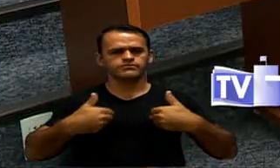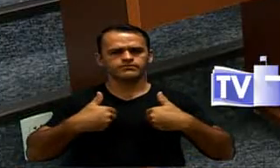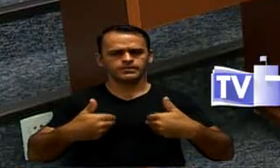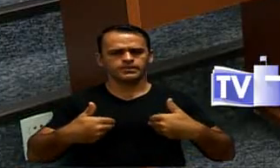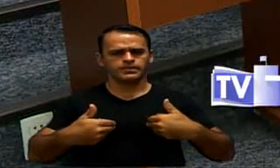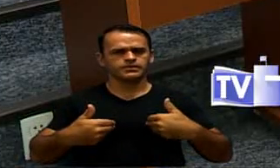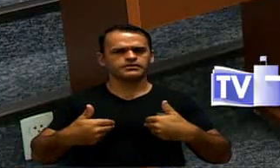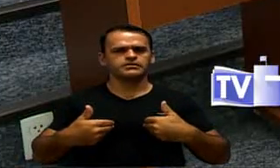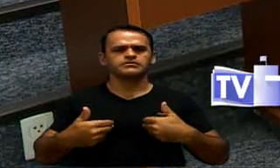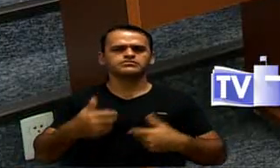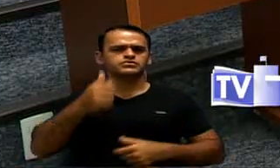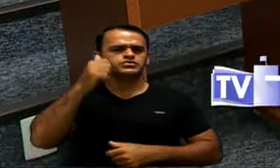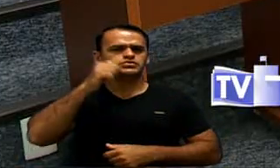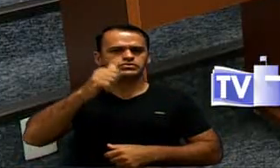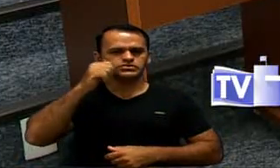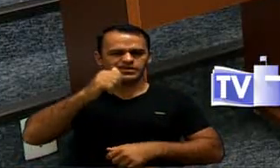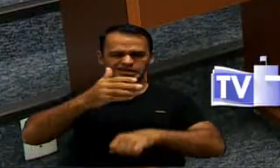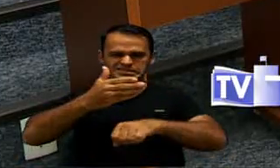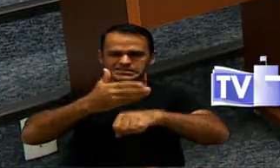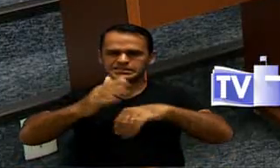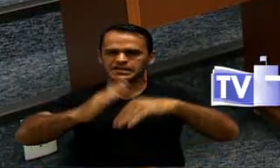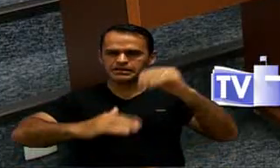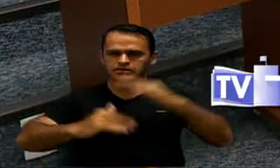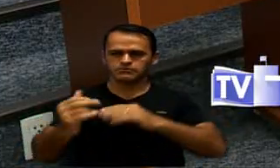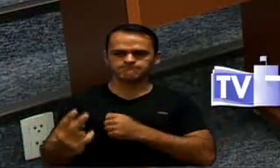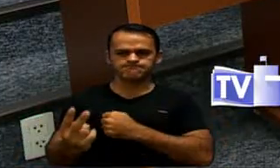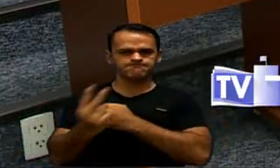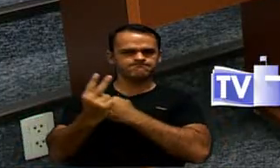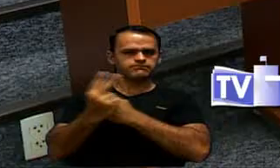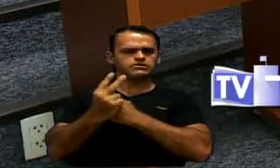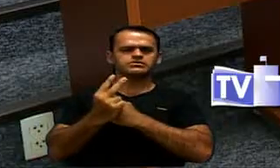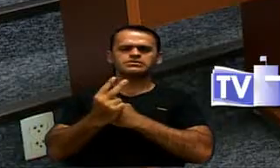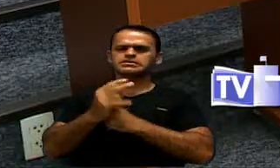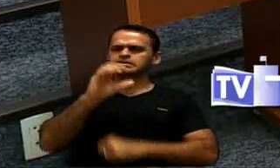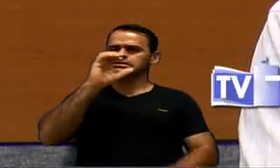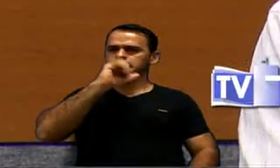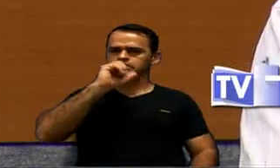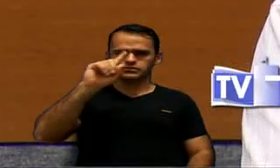da defesa pessoal para as mulheres? No próximo sábado,